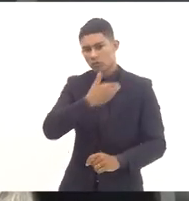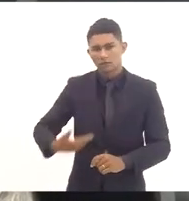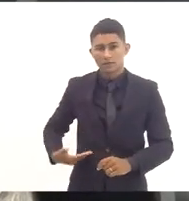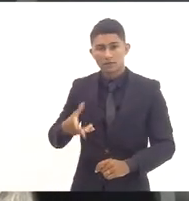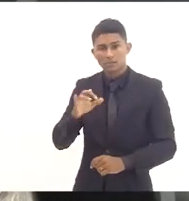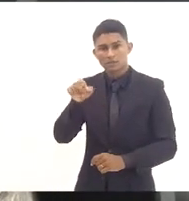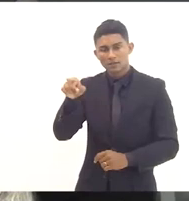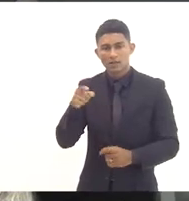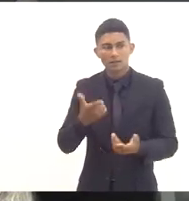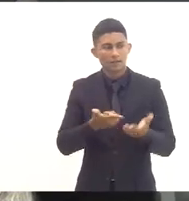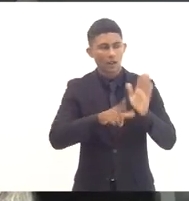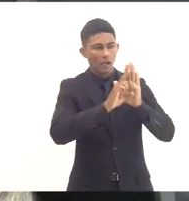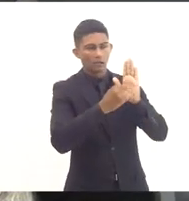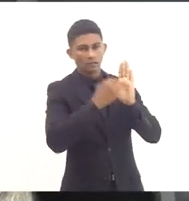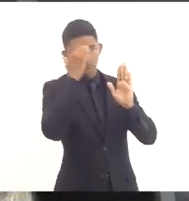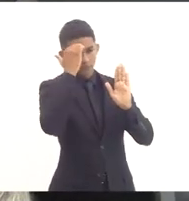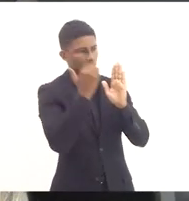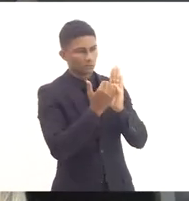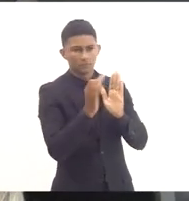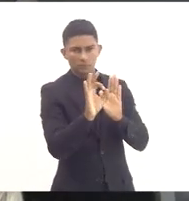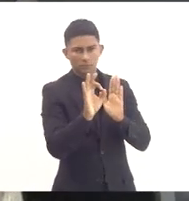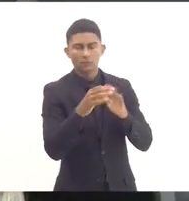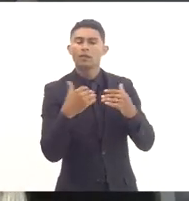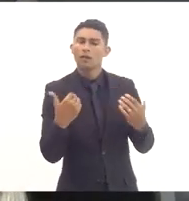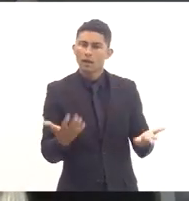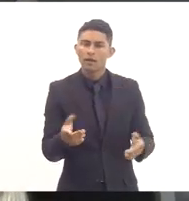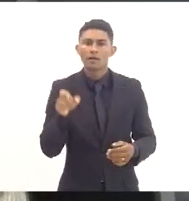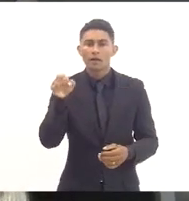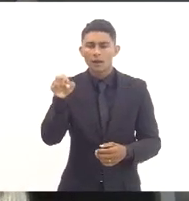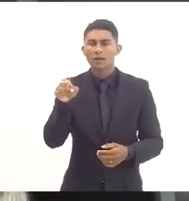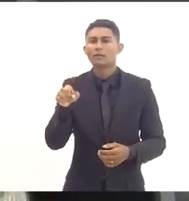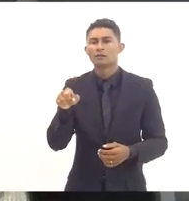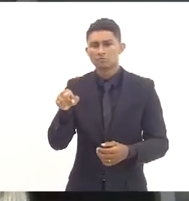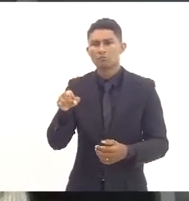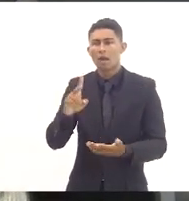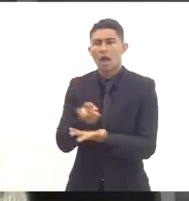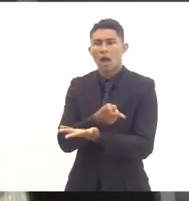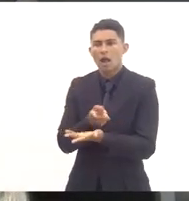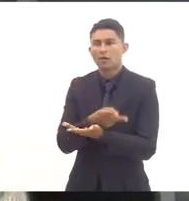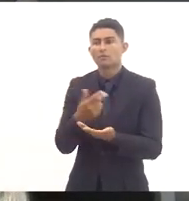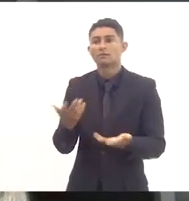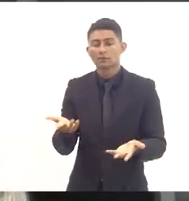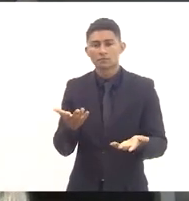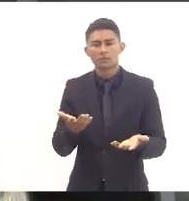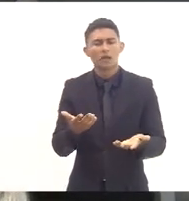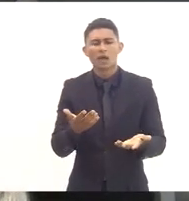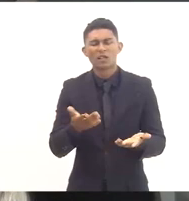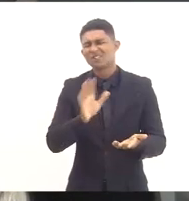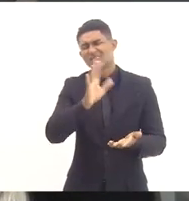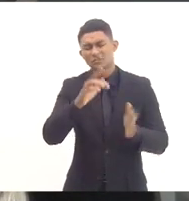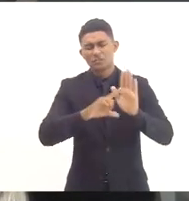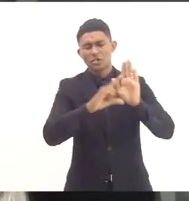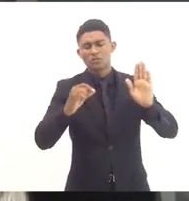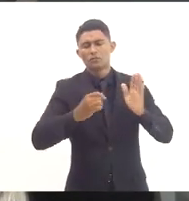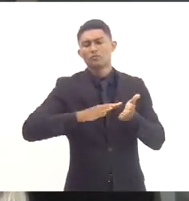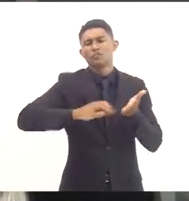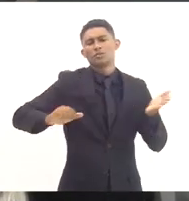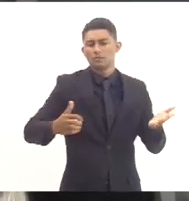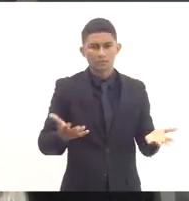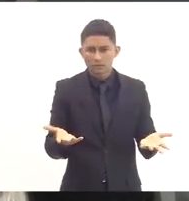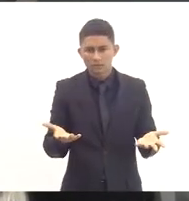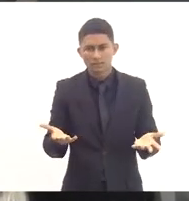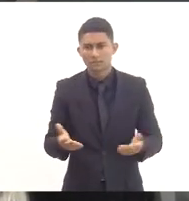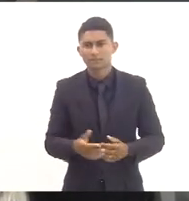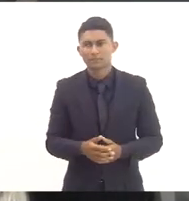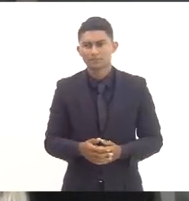quando não cumprisse as determinações da LDB I ser II ato de improbidade improbidade revogou o que recebe